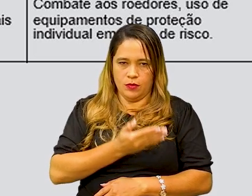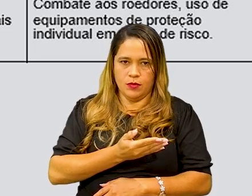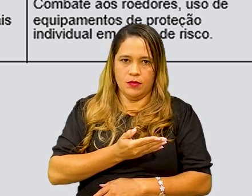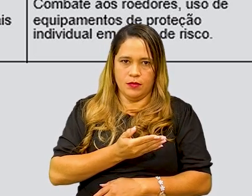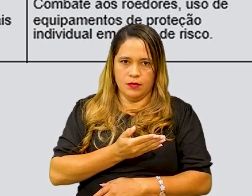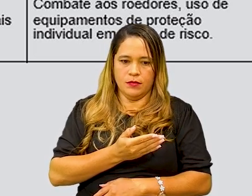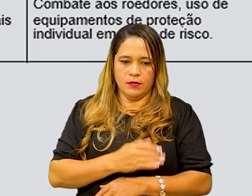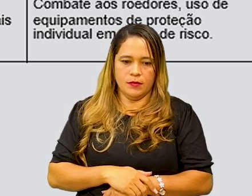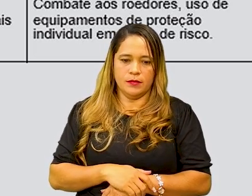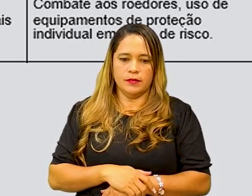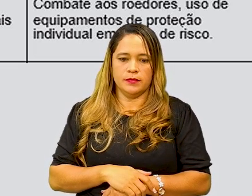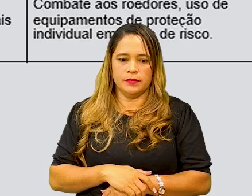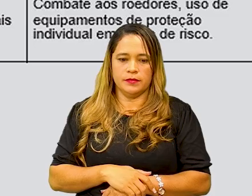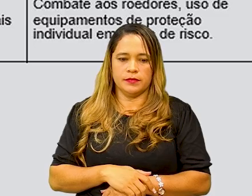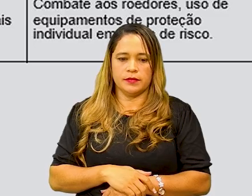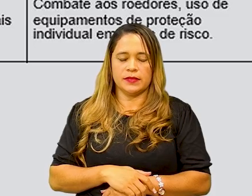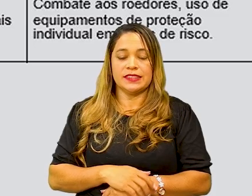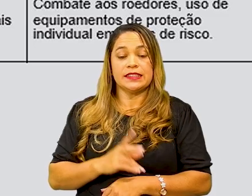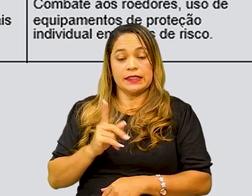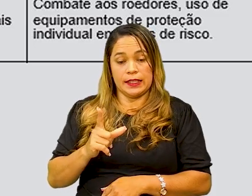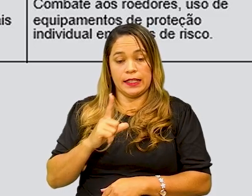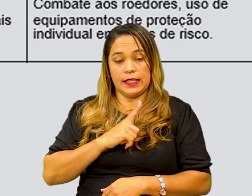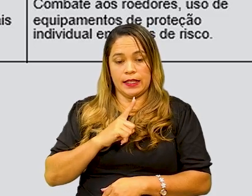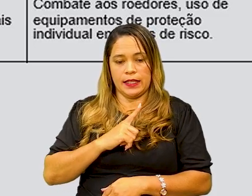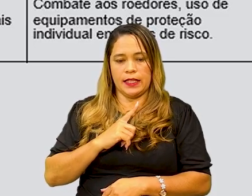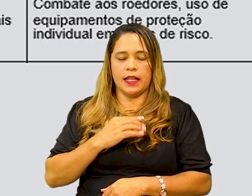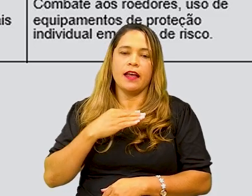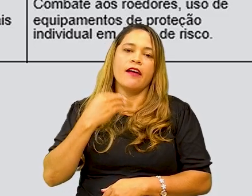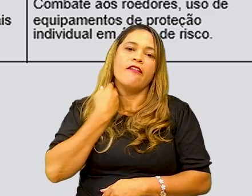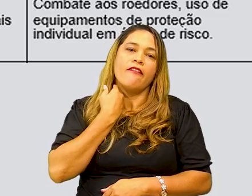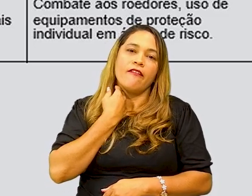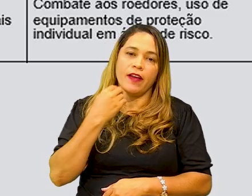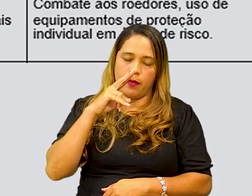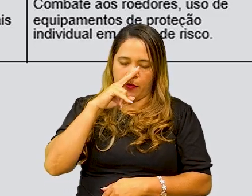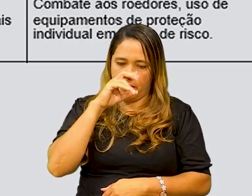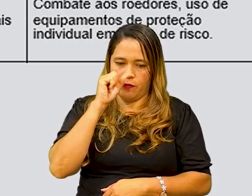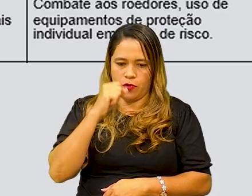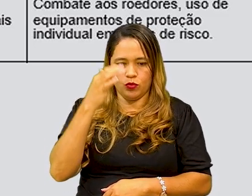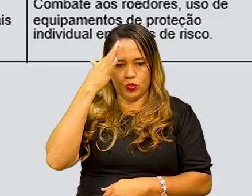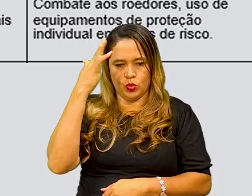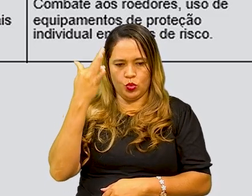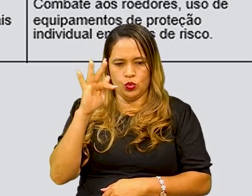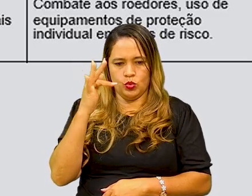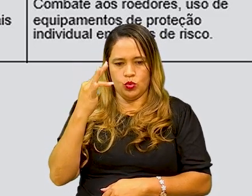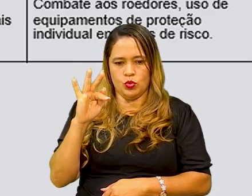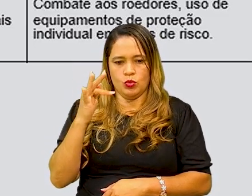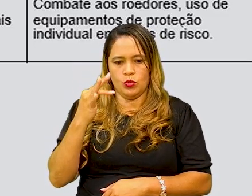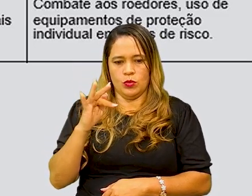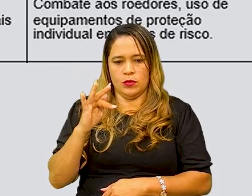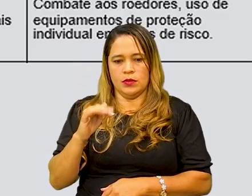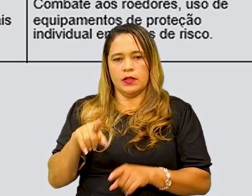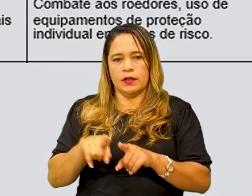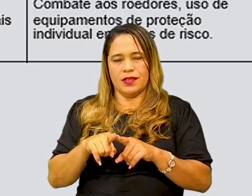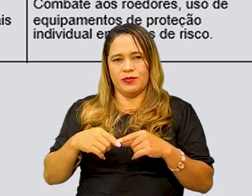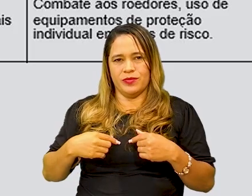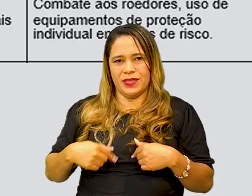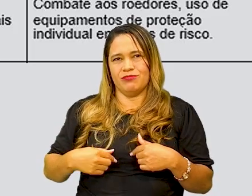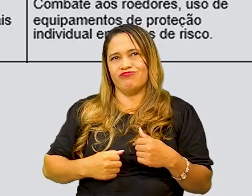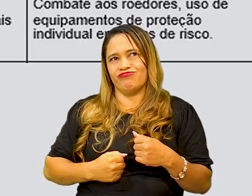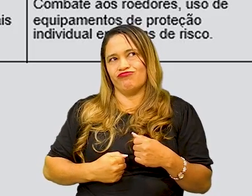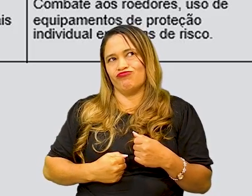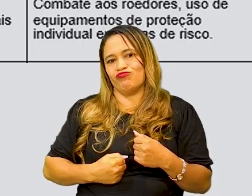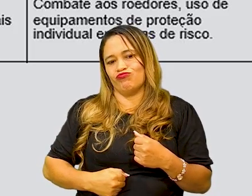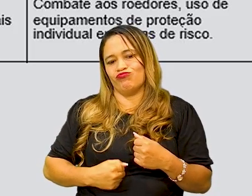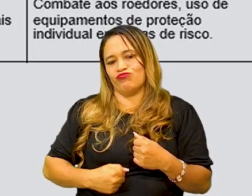nome da doença. Ela causa na gente febre alta, dor de cabeça, icterícia e insuficiência renal. O que é essa